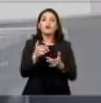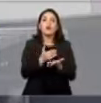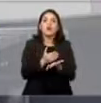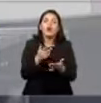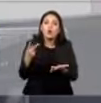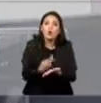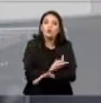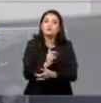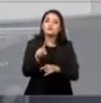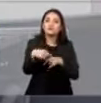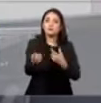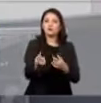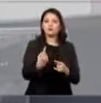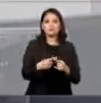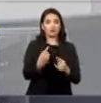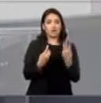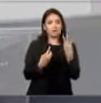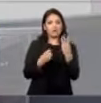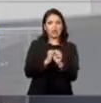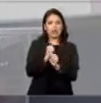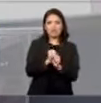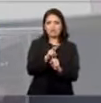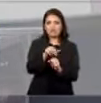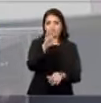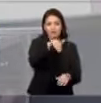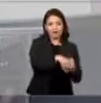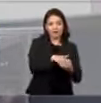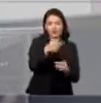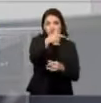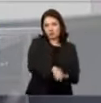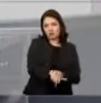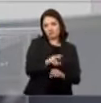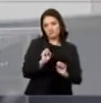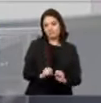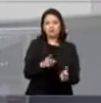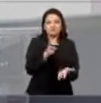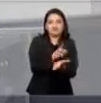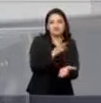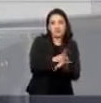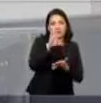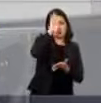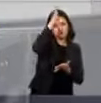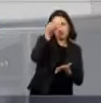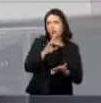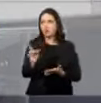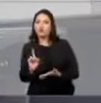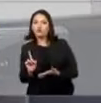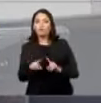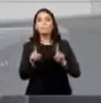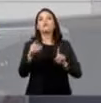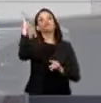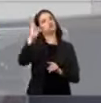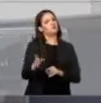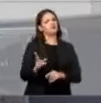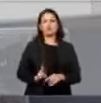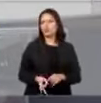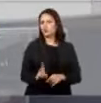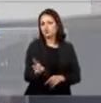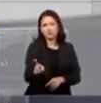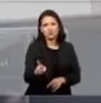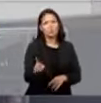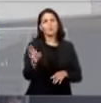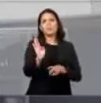Daqui a 3 anos, nós teremos novas eleições. Esse governo pode continuar, esse governo pode não continuar, mas o Brasil vai continuar, o setor vai continuar, o